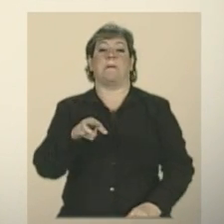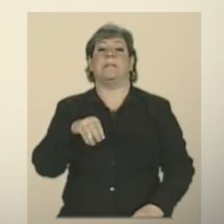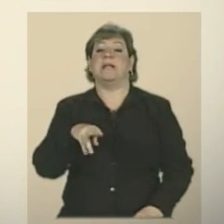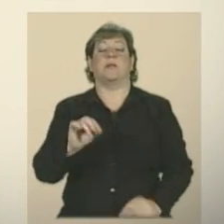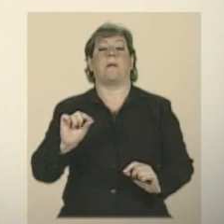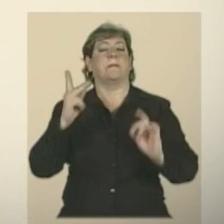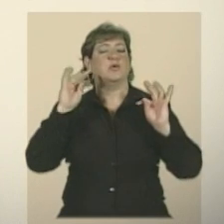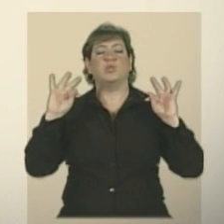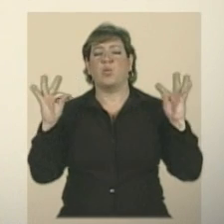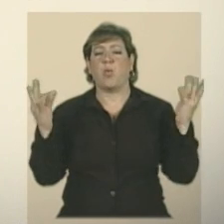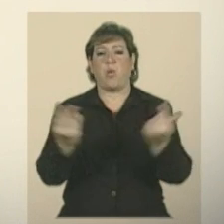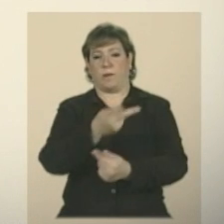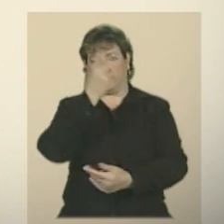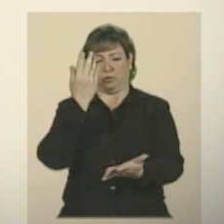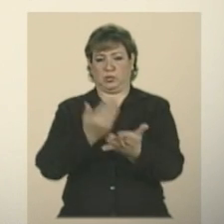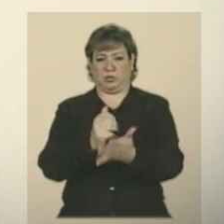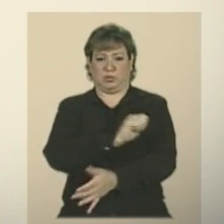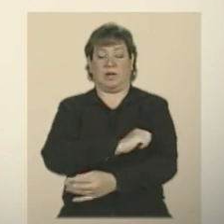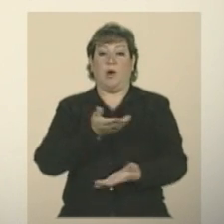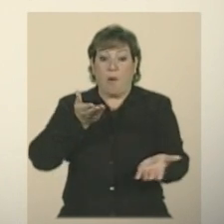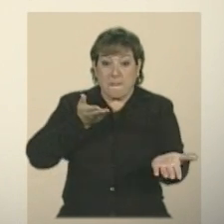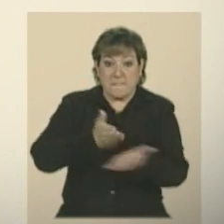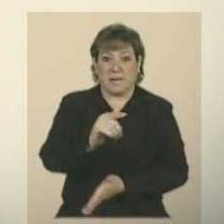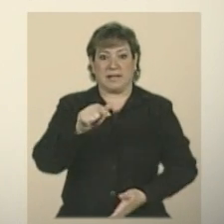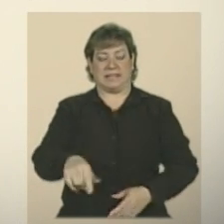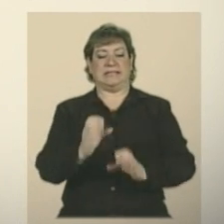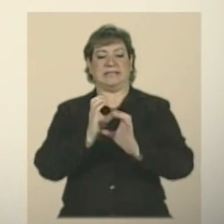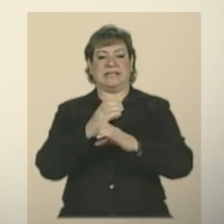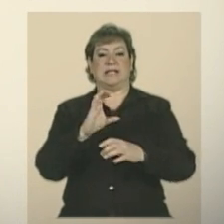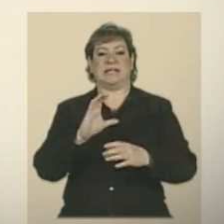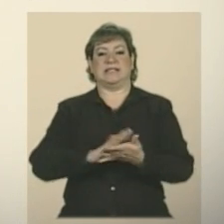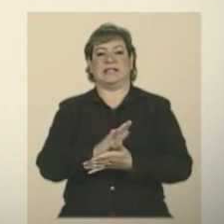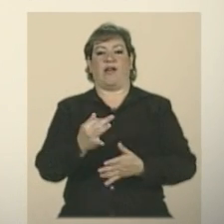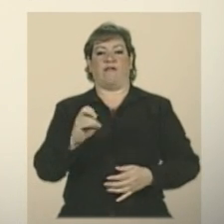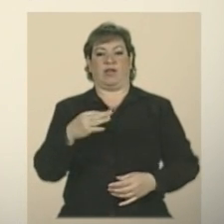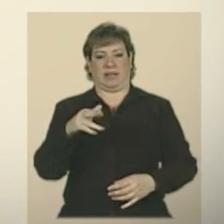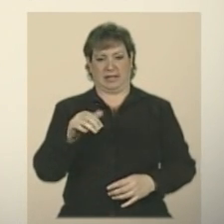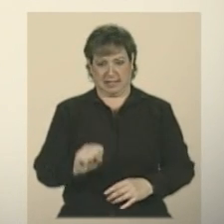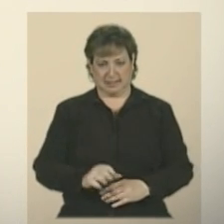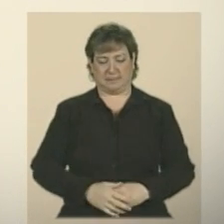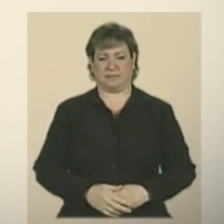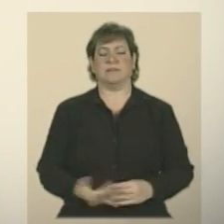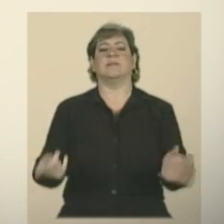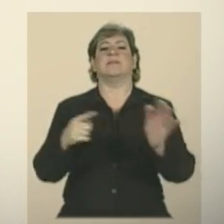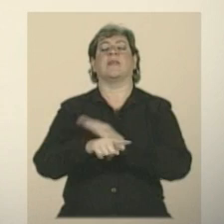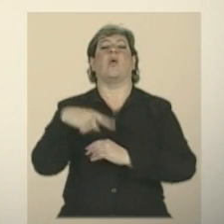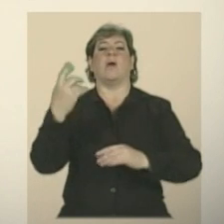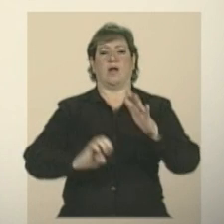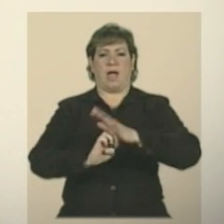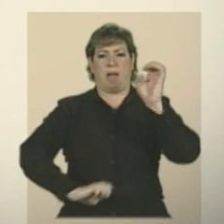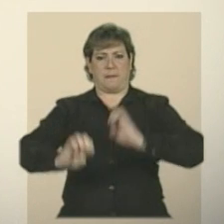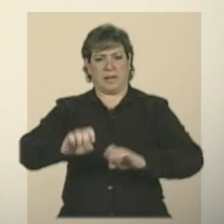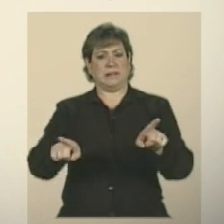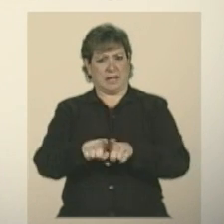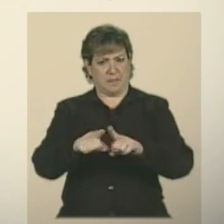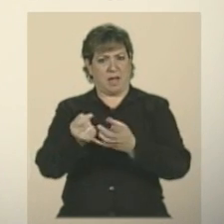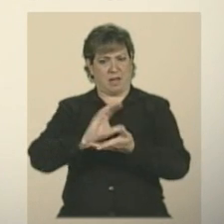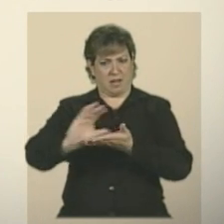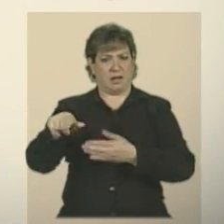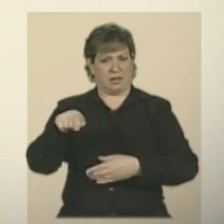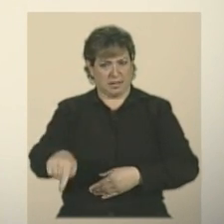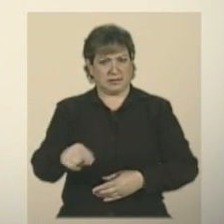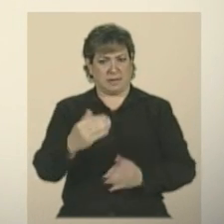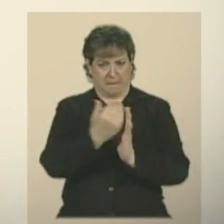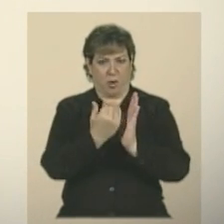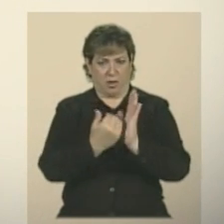os estudantes que passarem no Ciências Sem Fronteiras. Presidente, as empresas também estão investindo no Ciências Sem Fronteiras? Estão